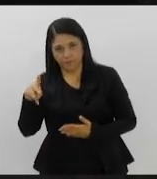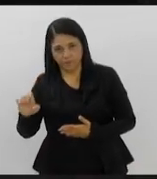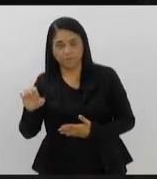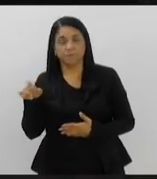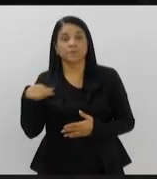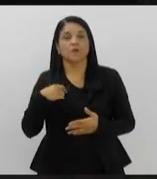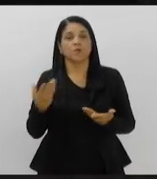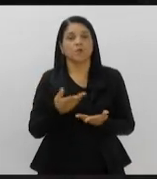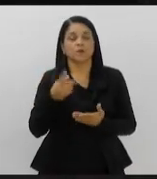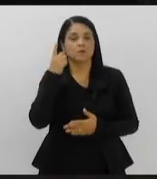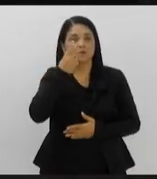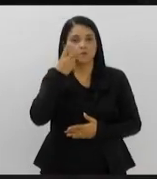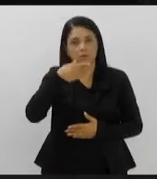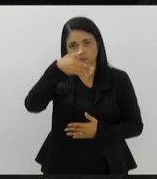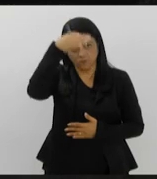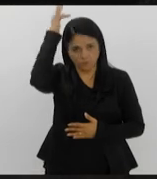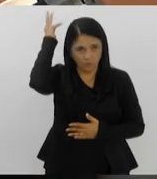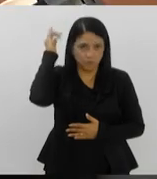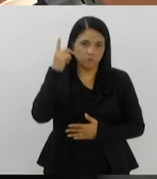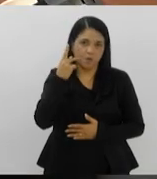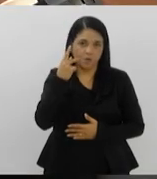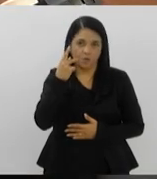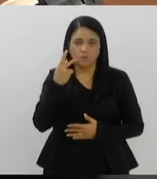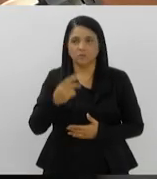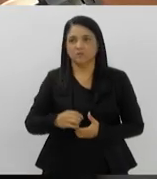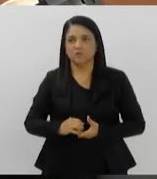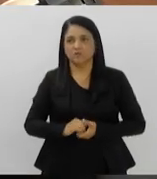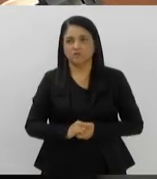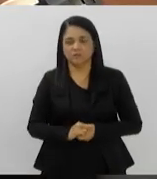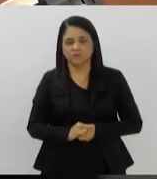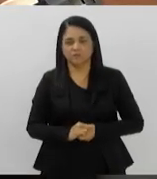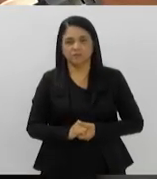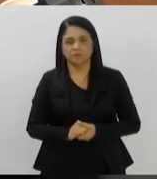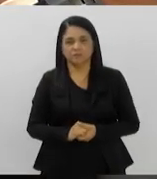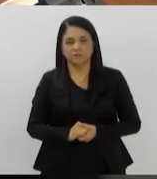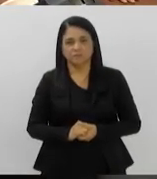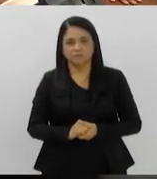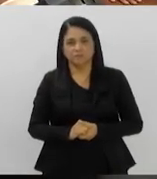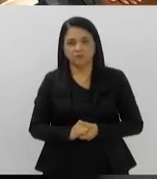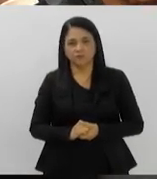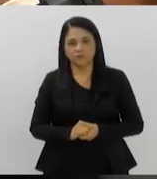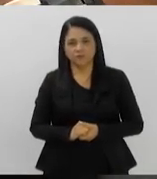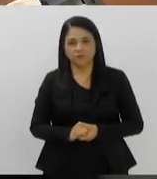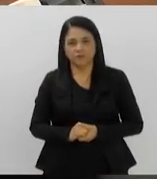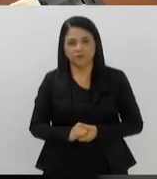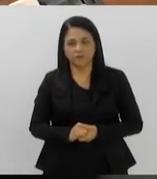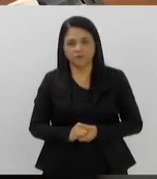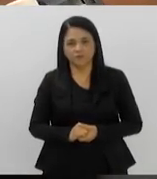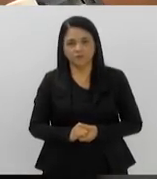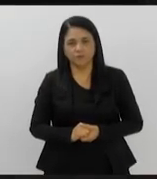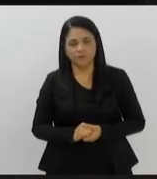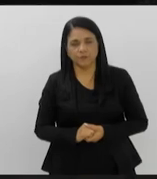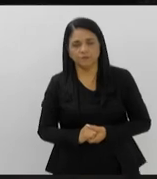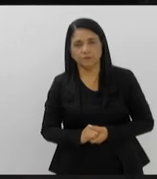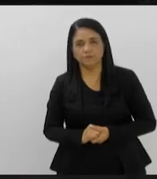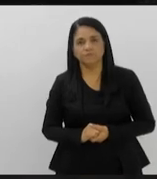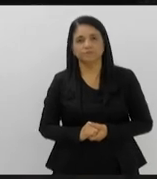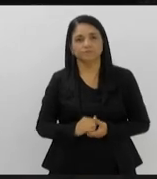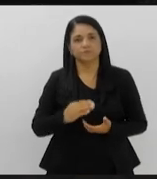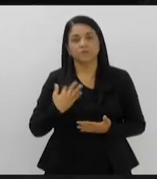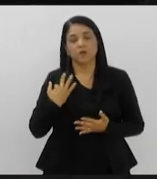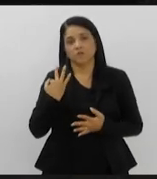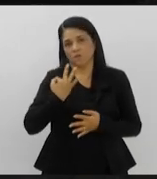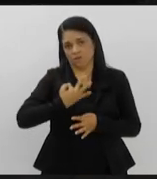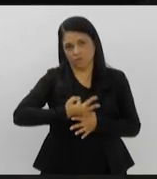Deputado Luiz Paulo, meu inscrito para o expediente final, não se fazendo presente